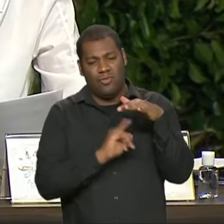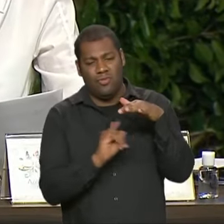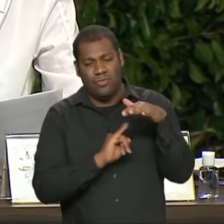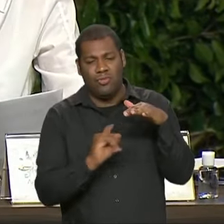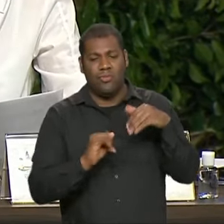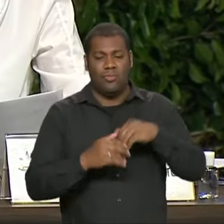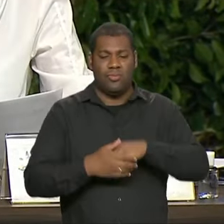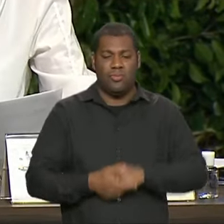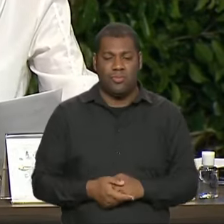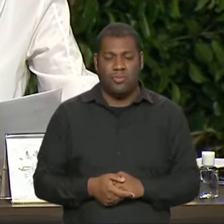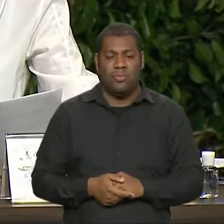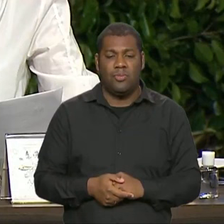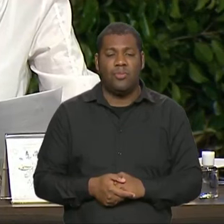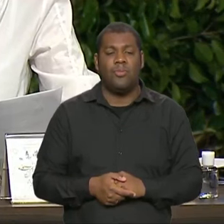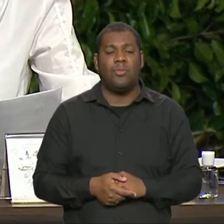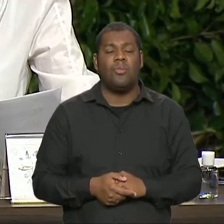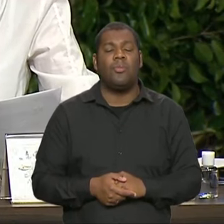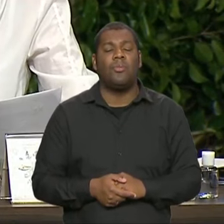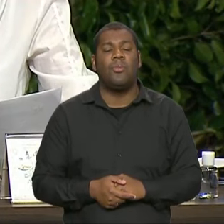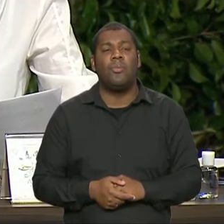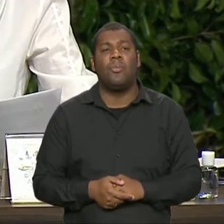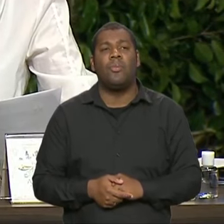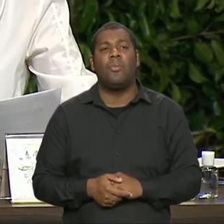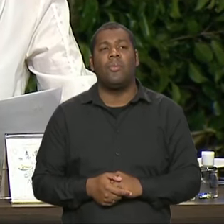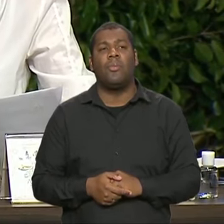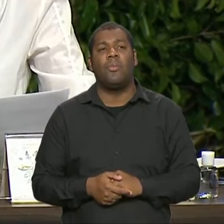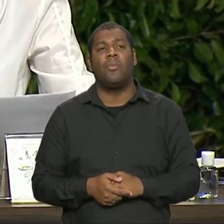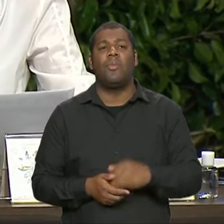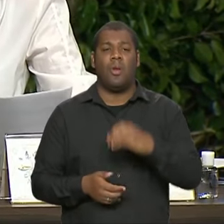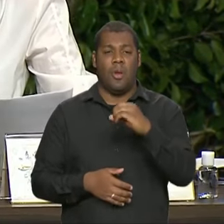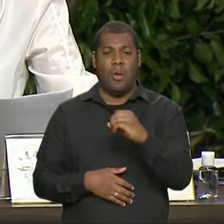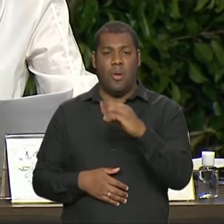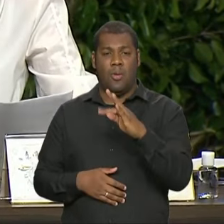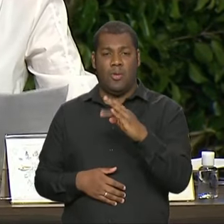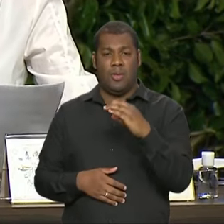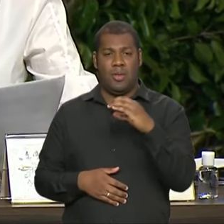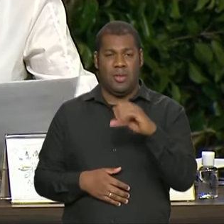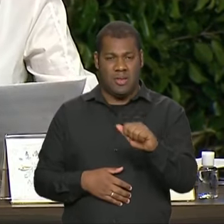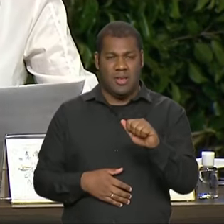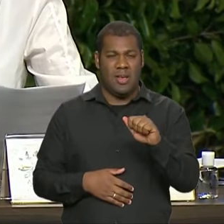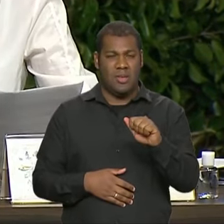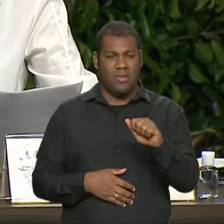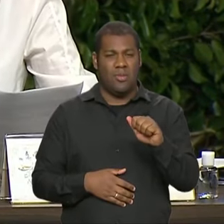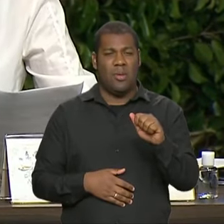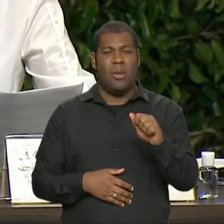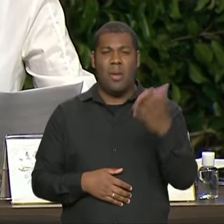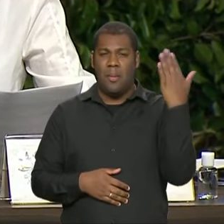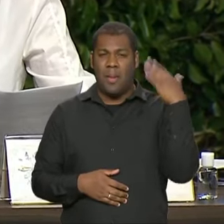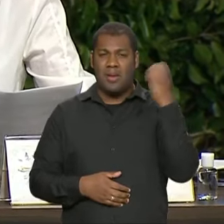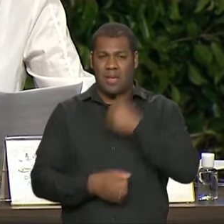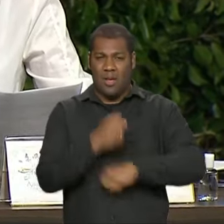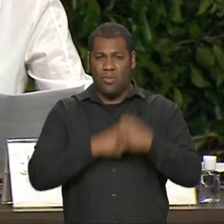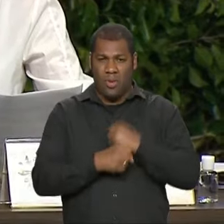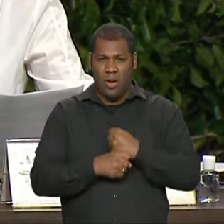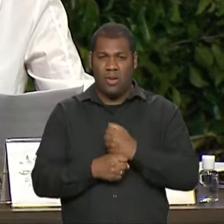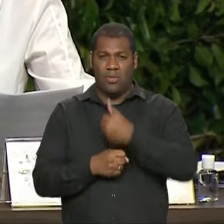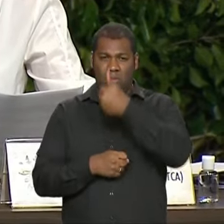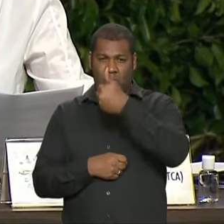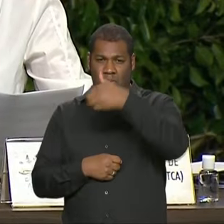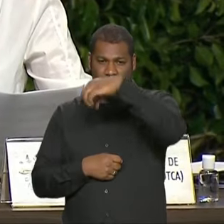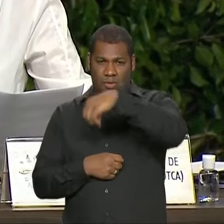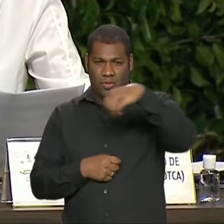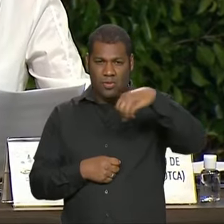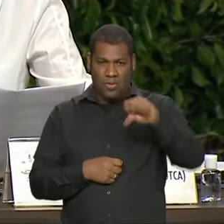institucionalidade. Desde as condições em que a OTCA foi criada, foi em 1998, no